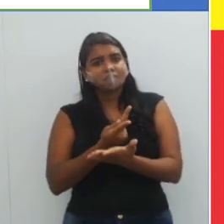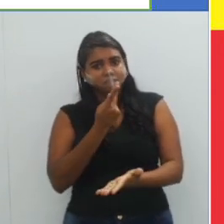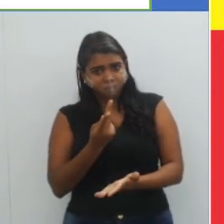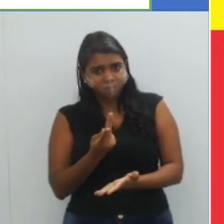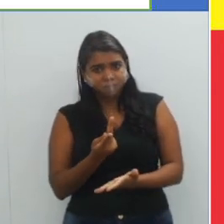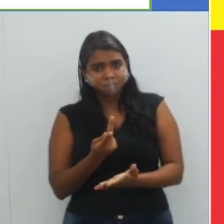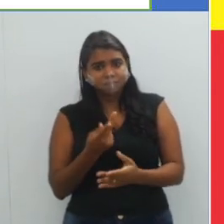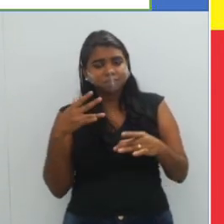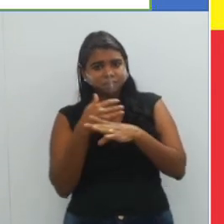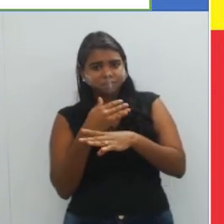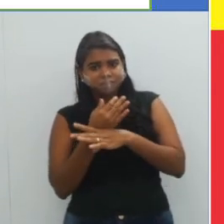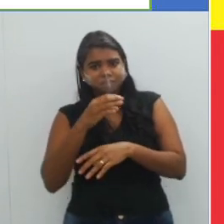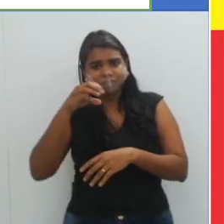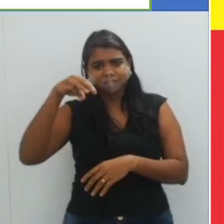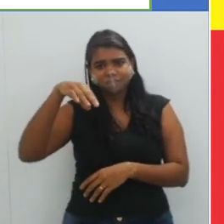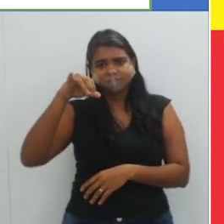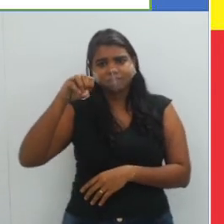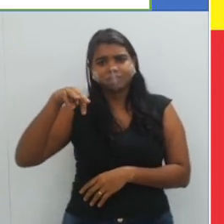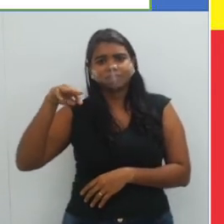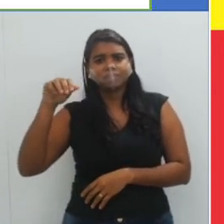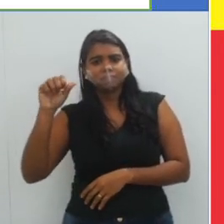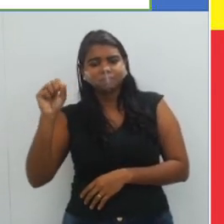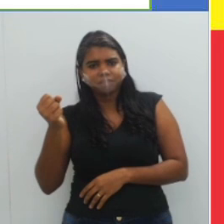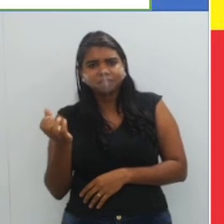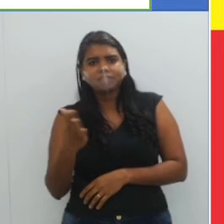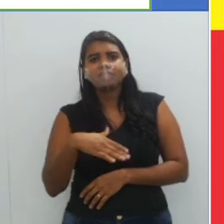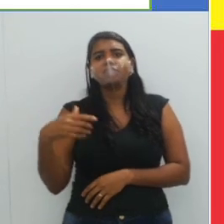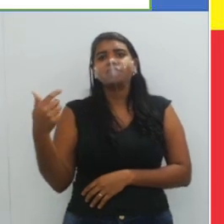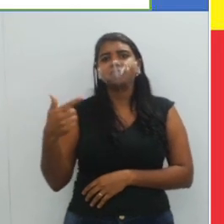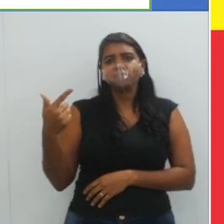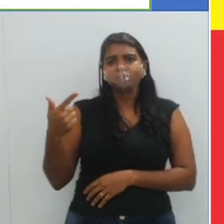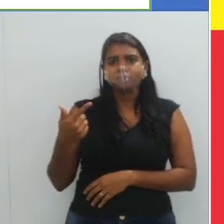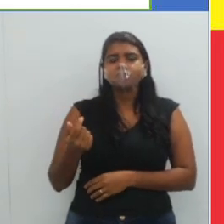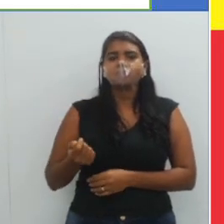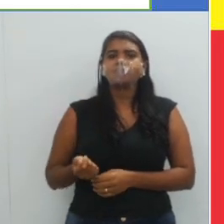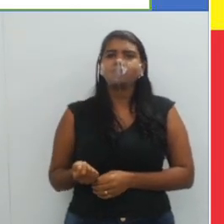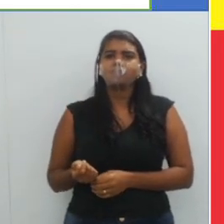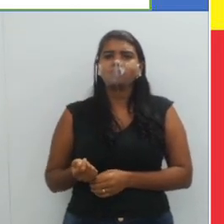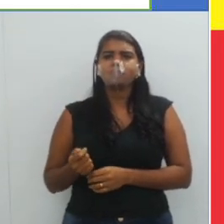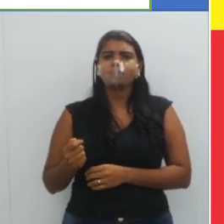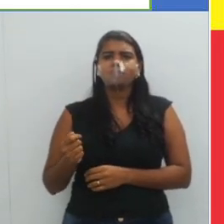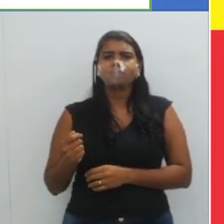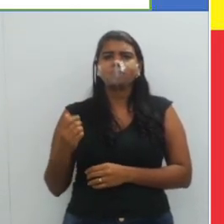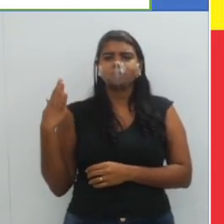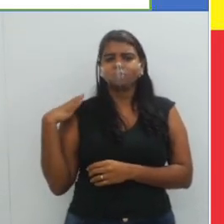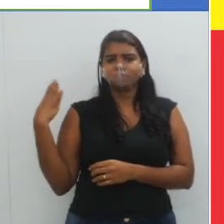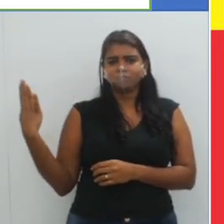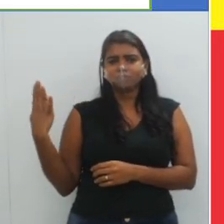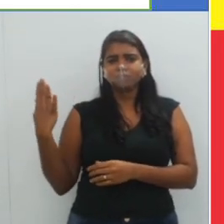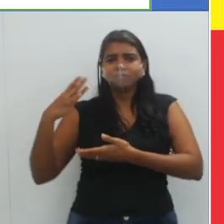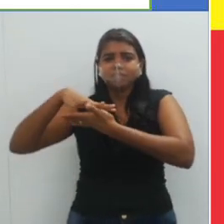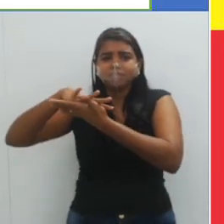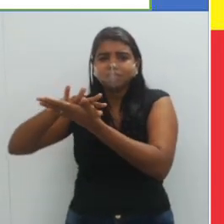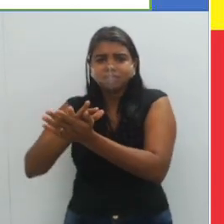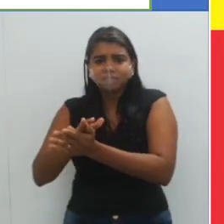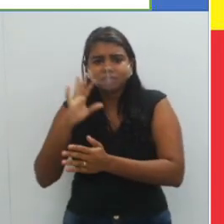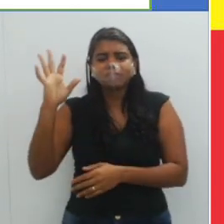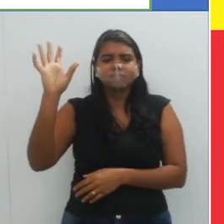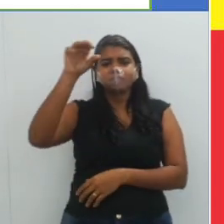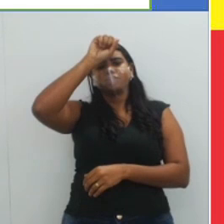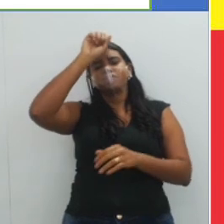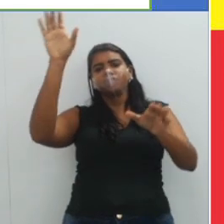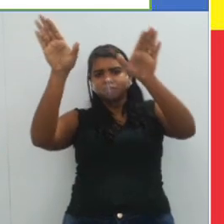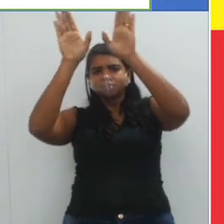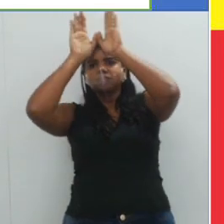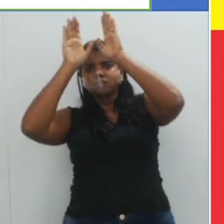aconteceu em Minas. Nós temos aqui um outro, o segundo, que é justamente a destruição de um terreiro de Umbanda